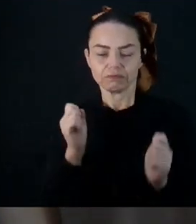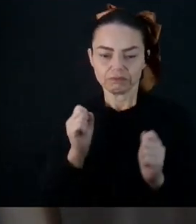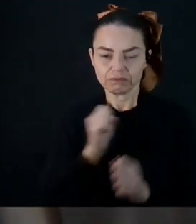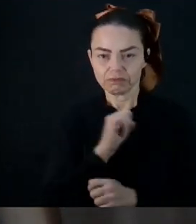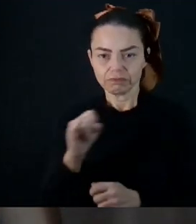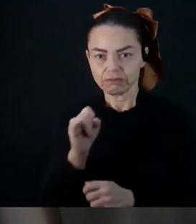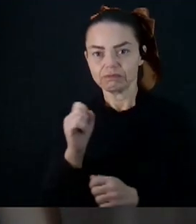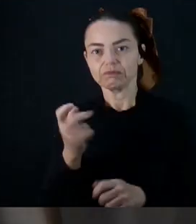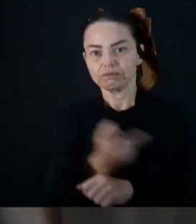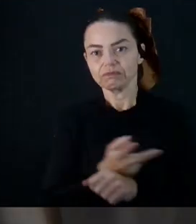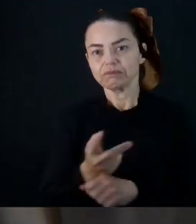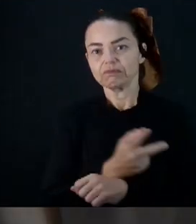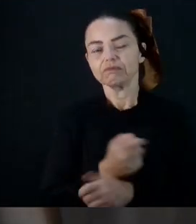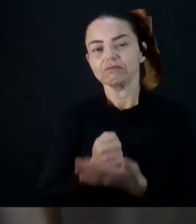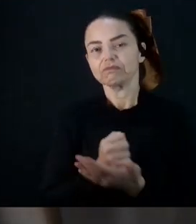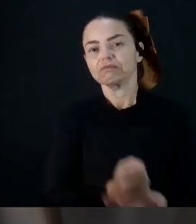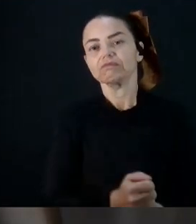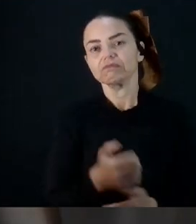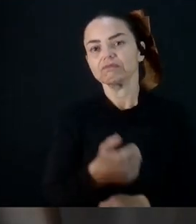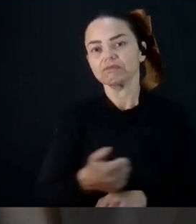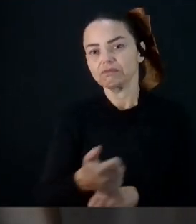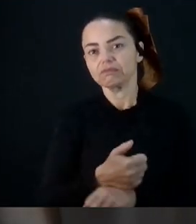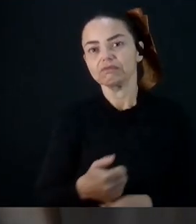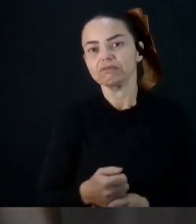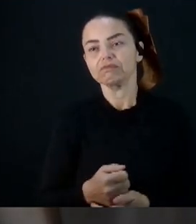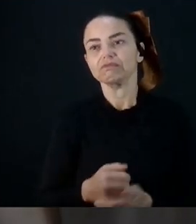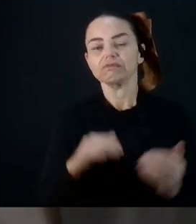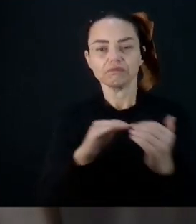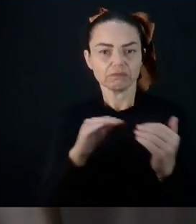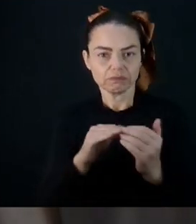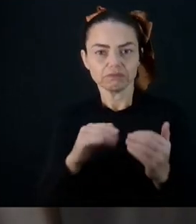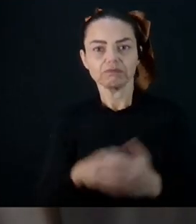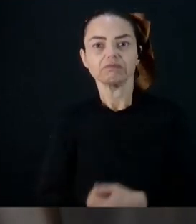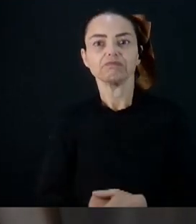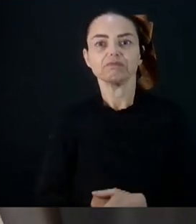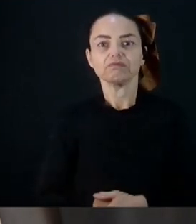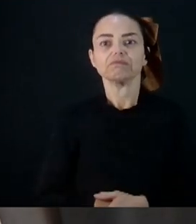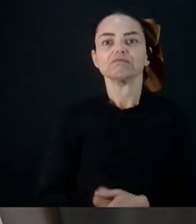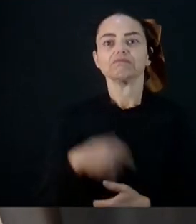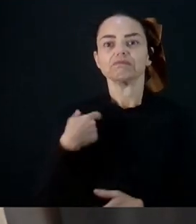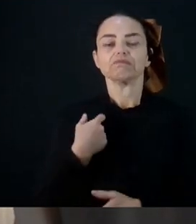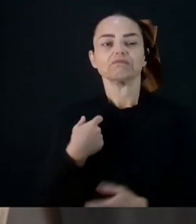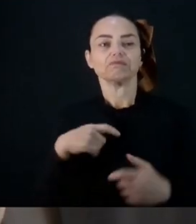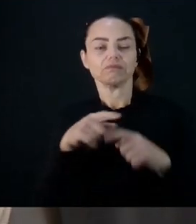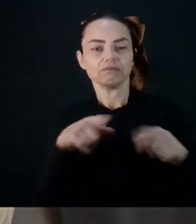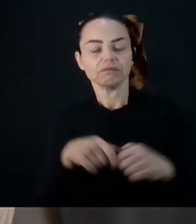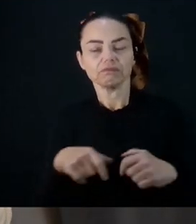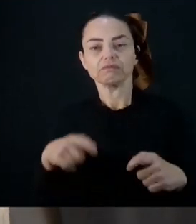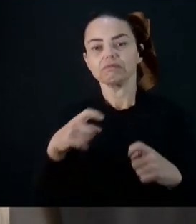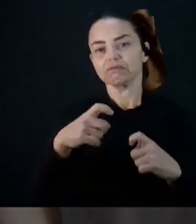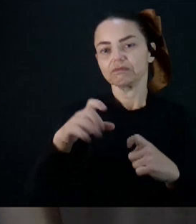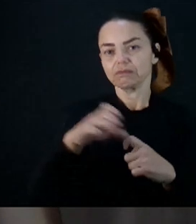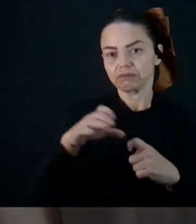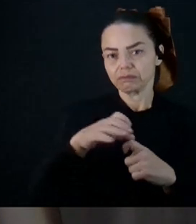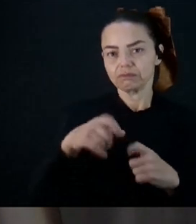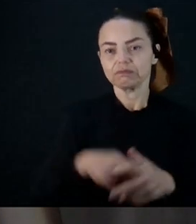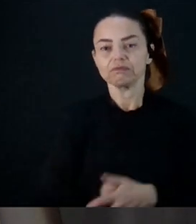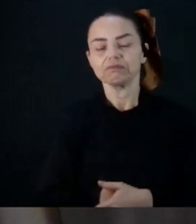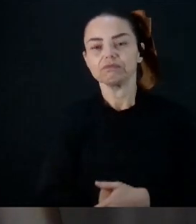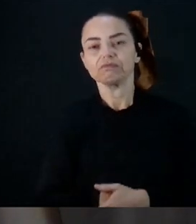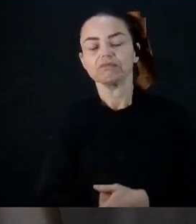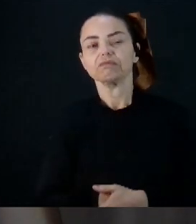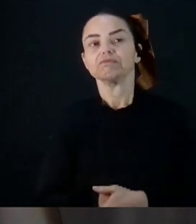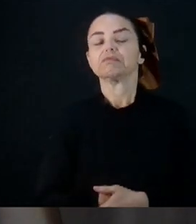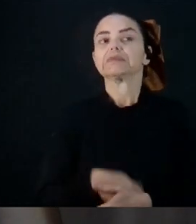um profissional adequado, né? Chega às vezes na clínica, algumas pessoas meio que com preconceitos, assim,